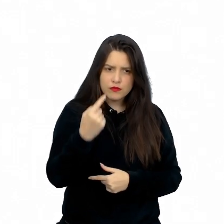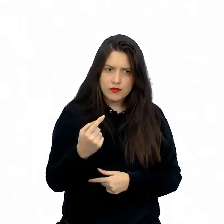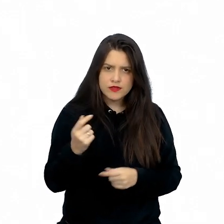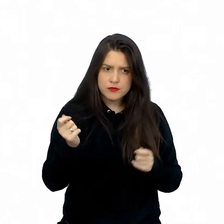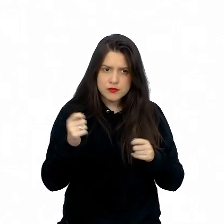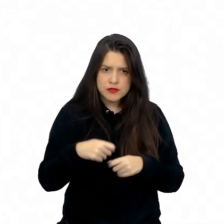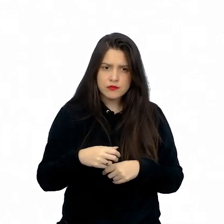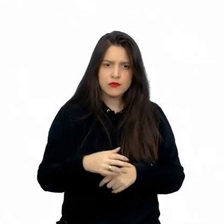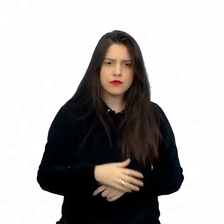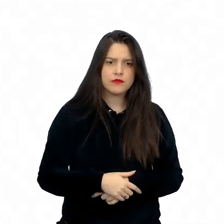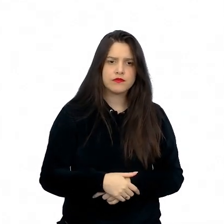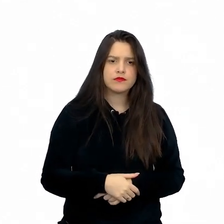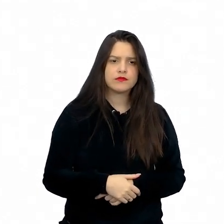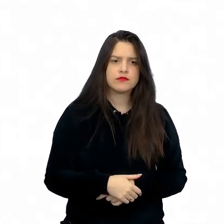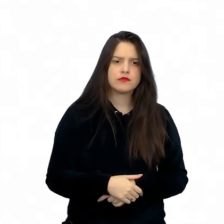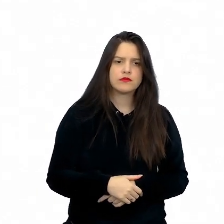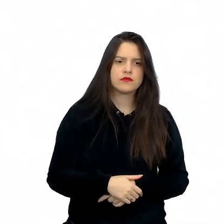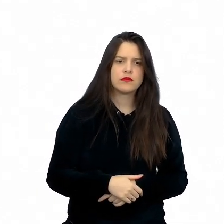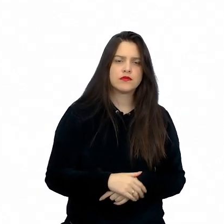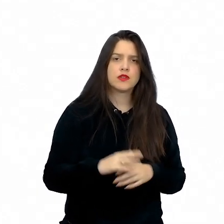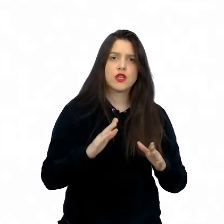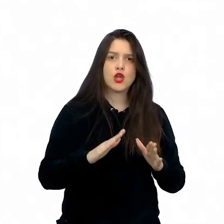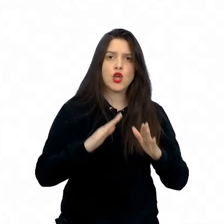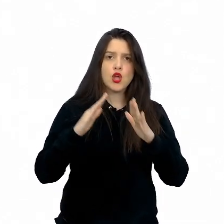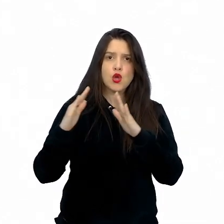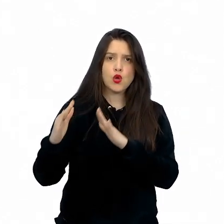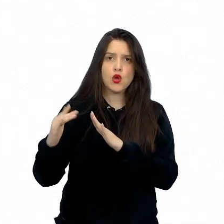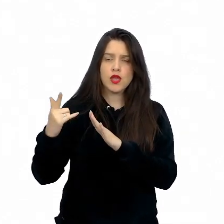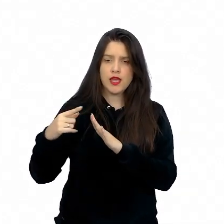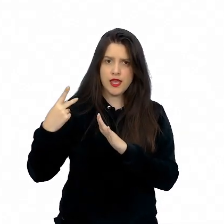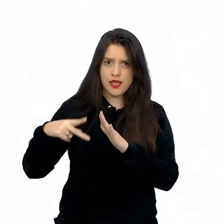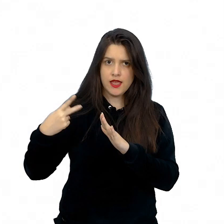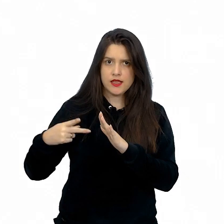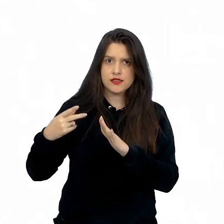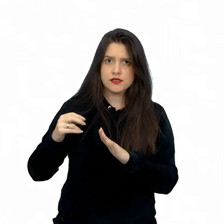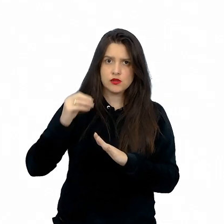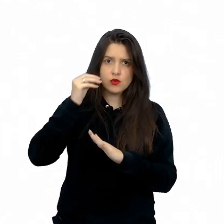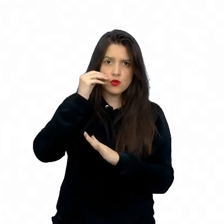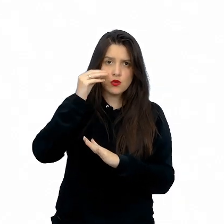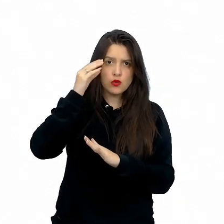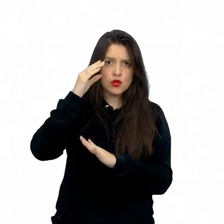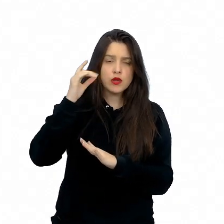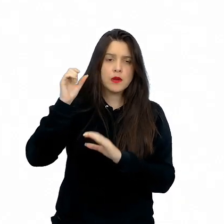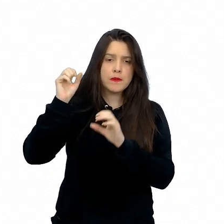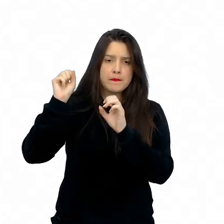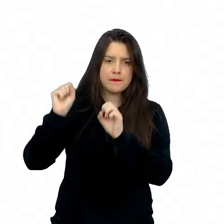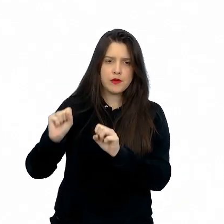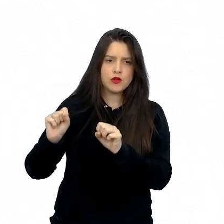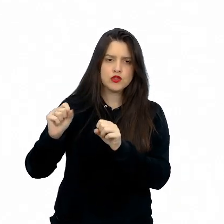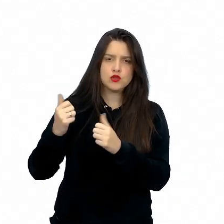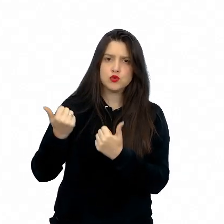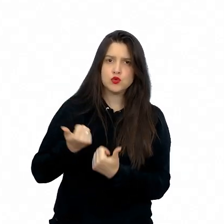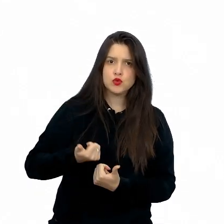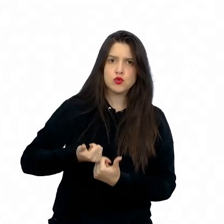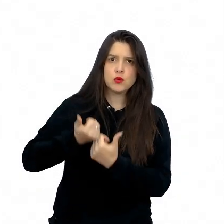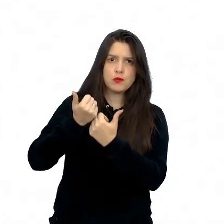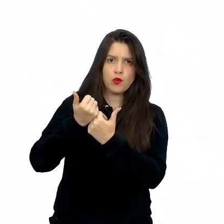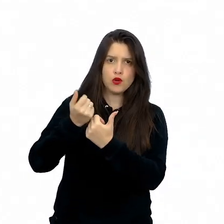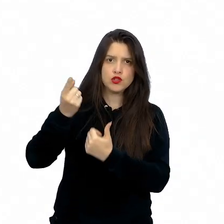fica? Nós trouxemos esse desenho, fizemos um desenho suporte, para a